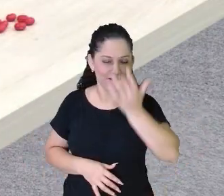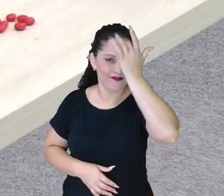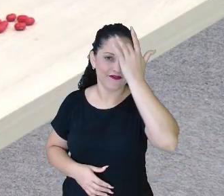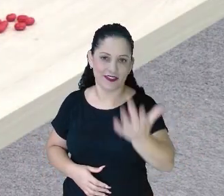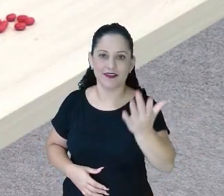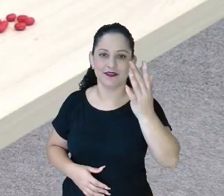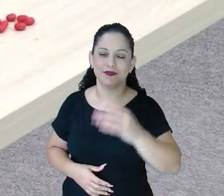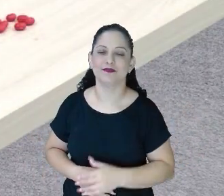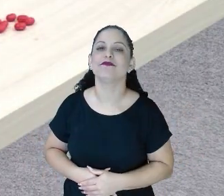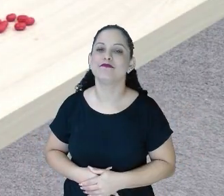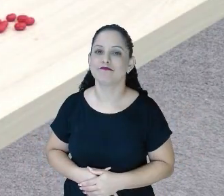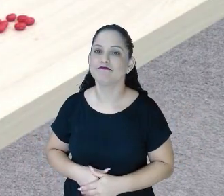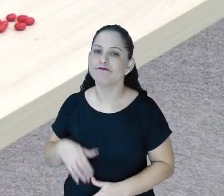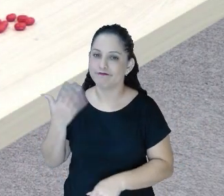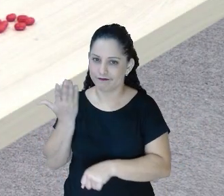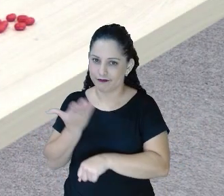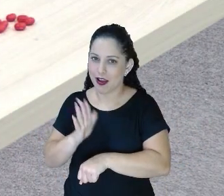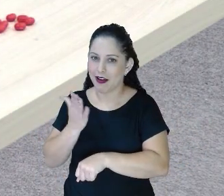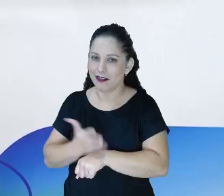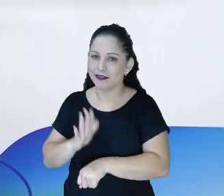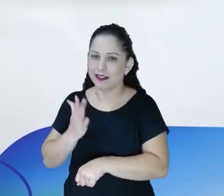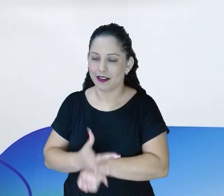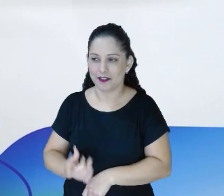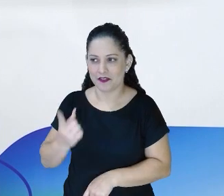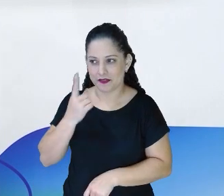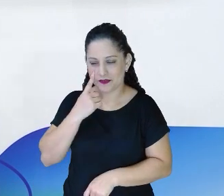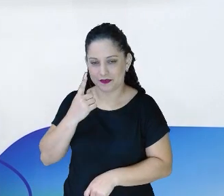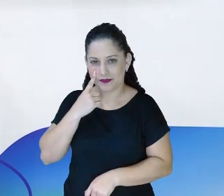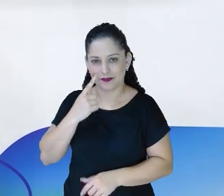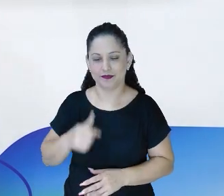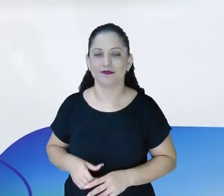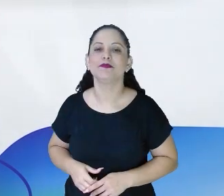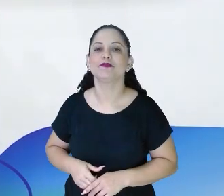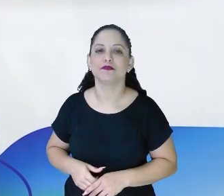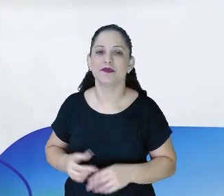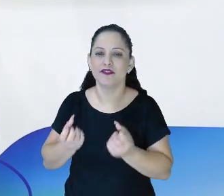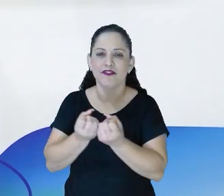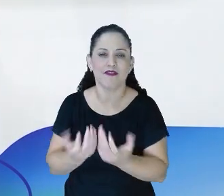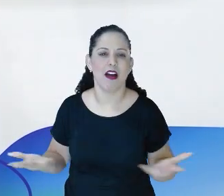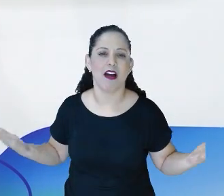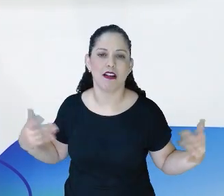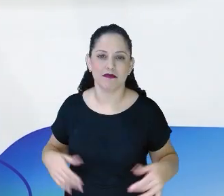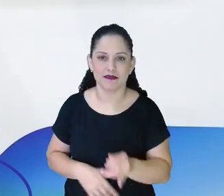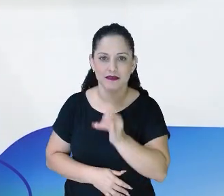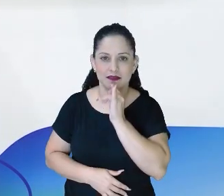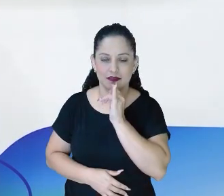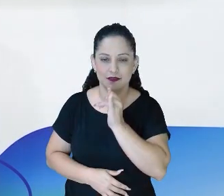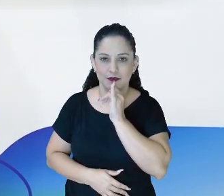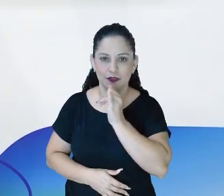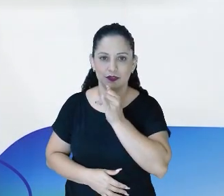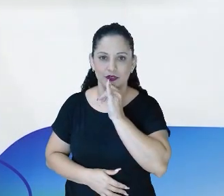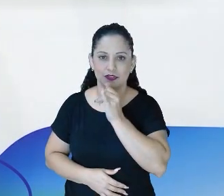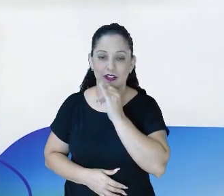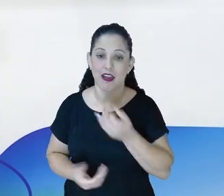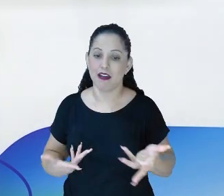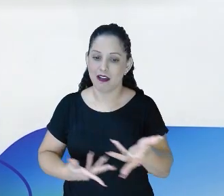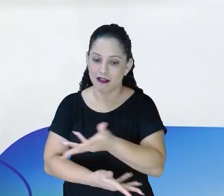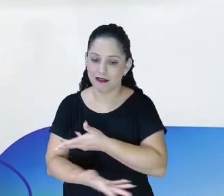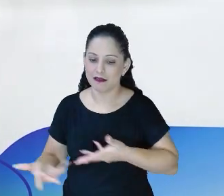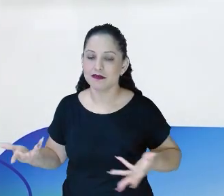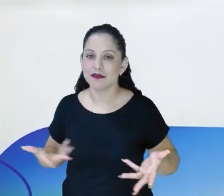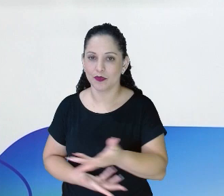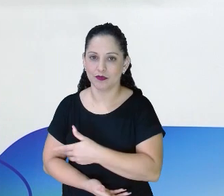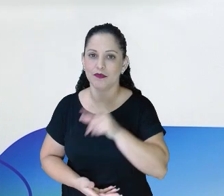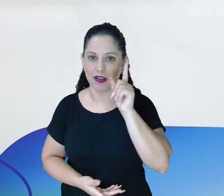demais, né? Na prática, a gente vai fazer, né? Vários exemplos com relação à divisão. Isso daqui é